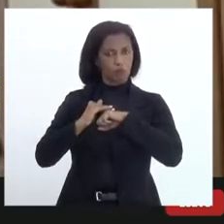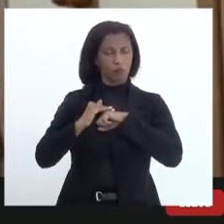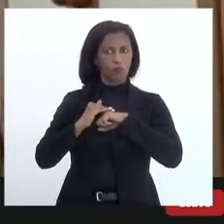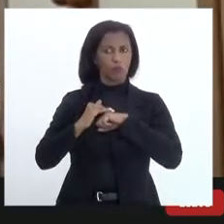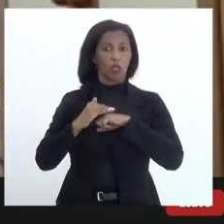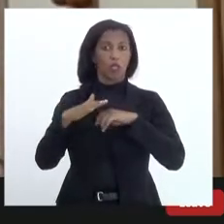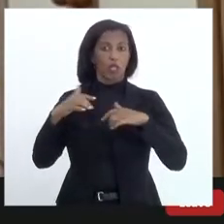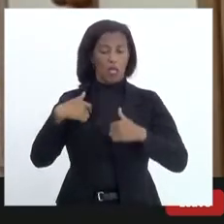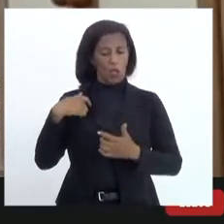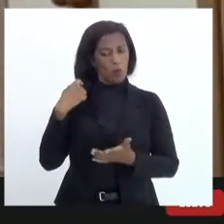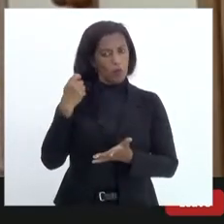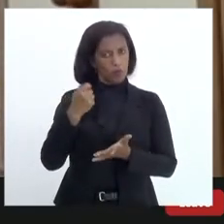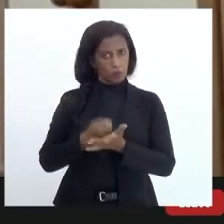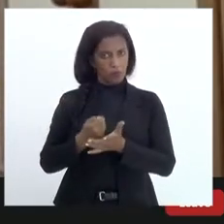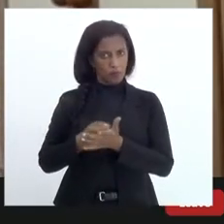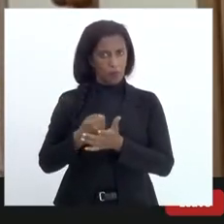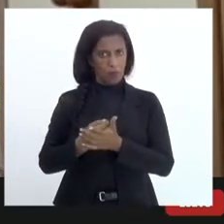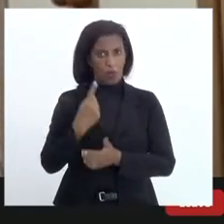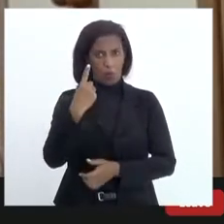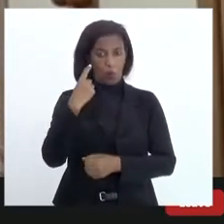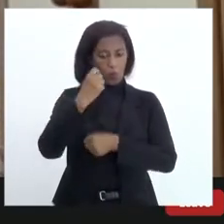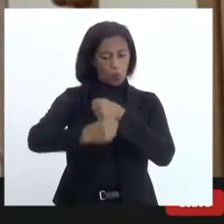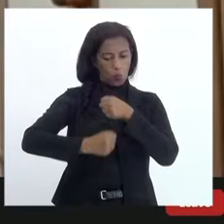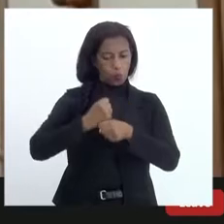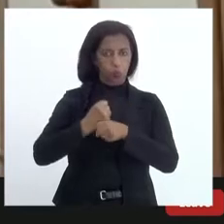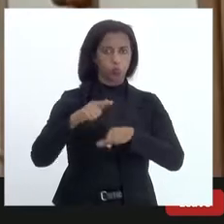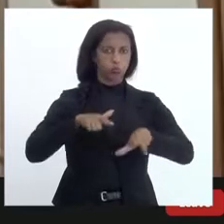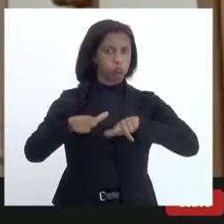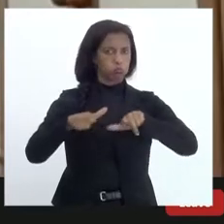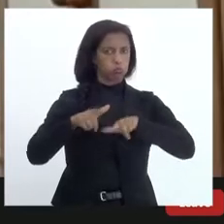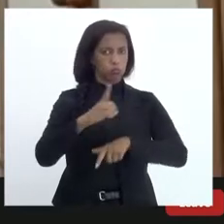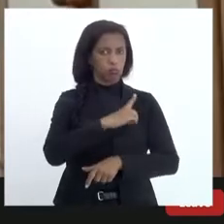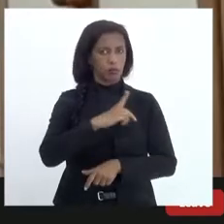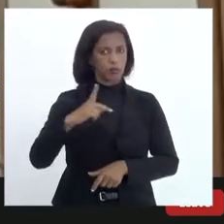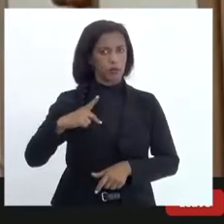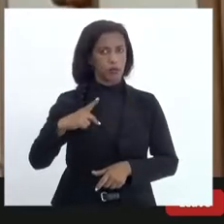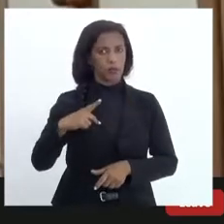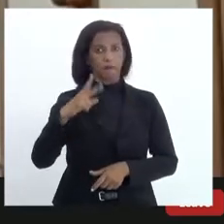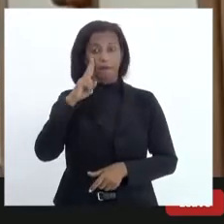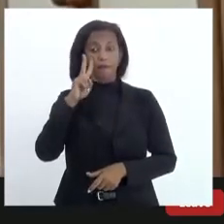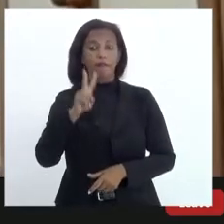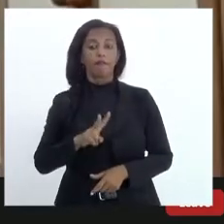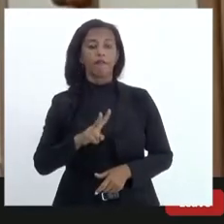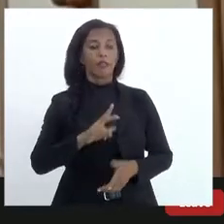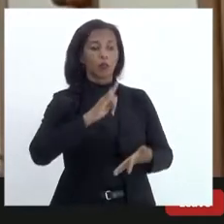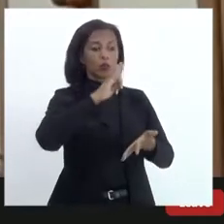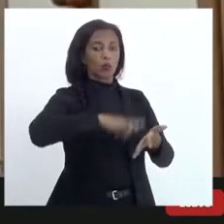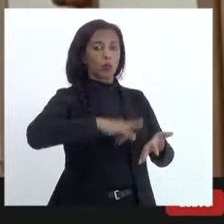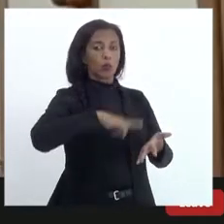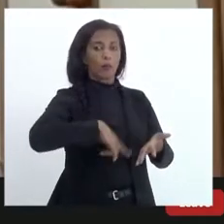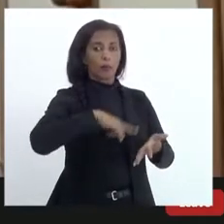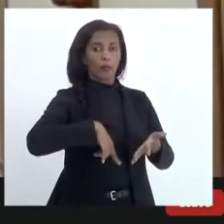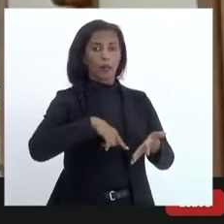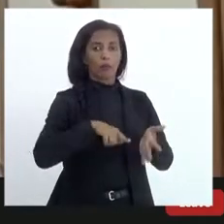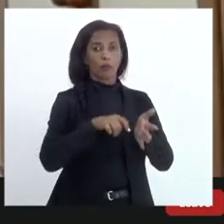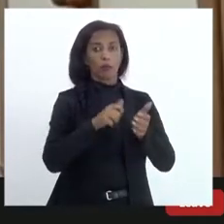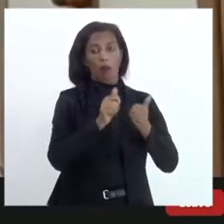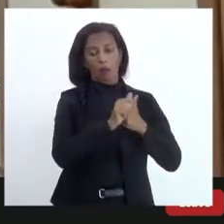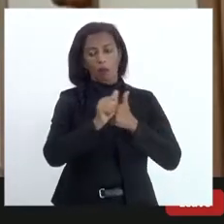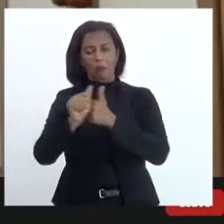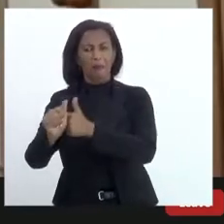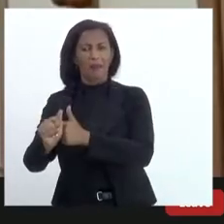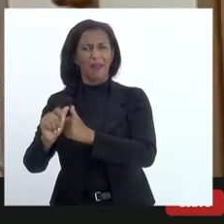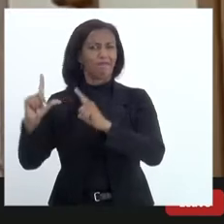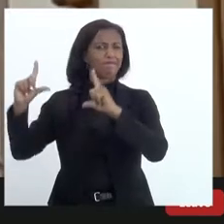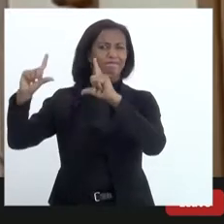que eu estou à procura pela defensoria nessa parte de acompanhamento de inquérito, ela é baixa, né? Os dados do INSPE